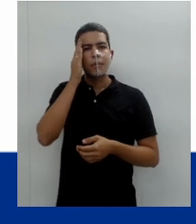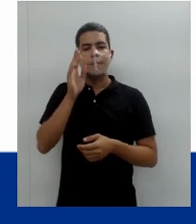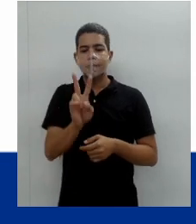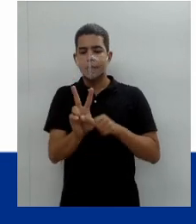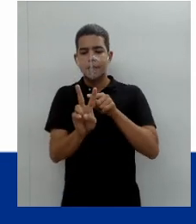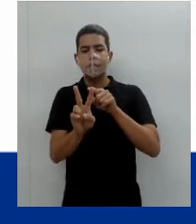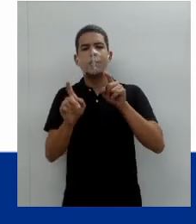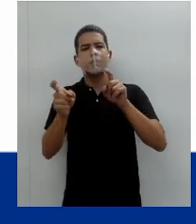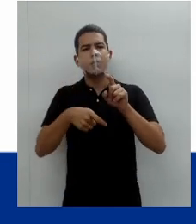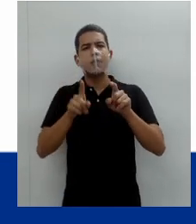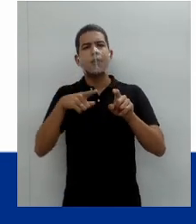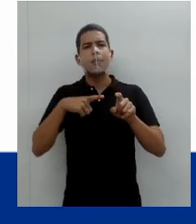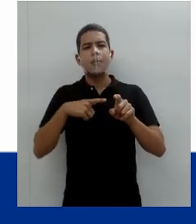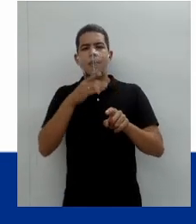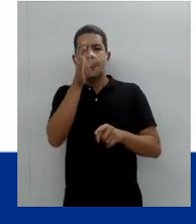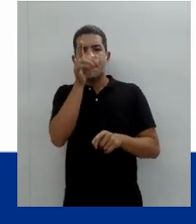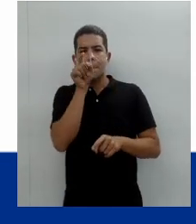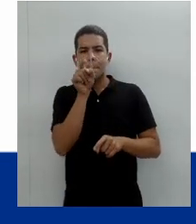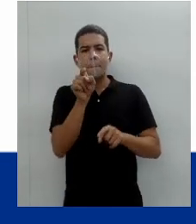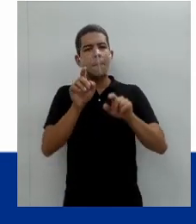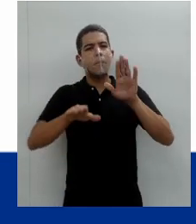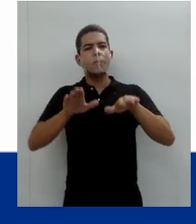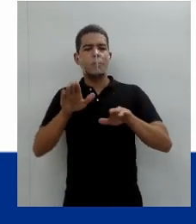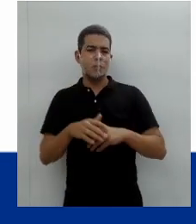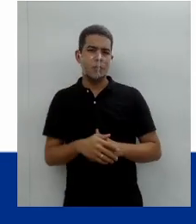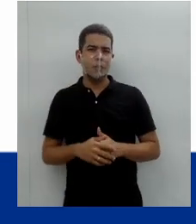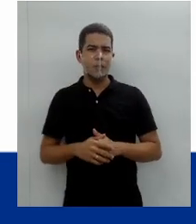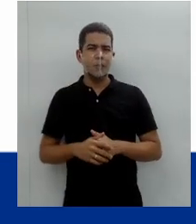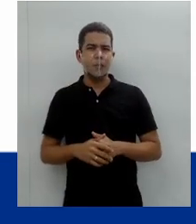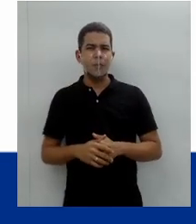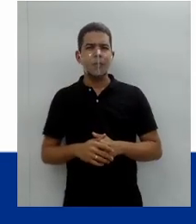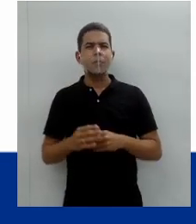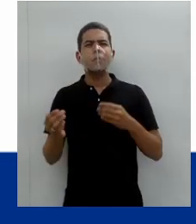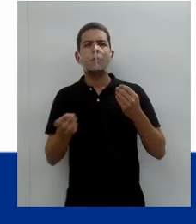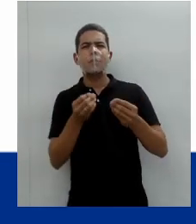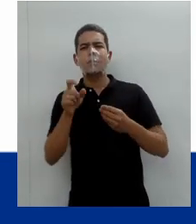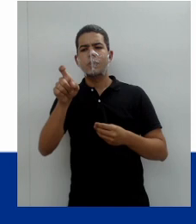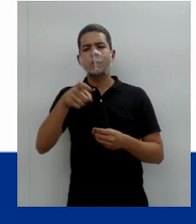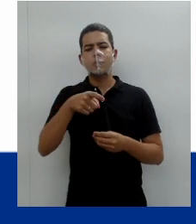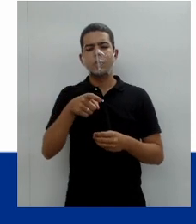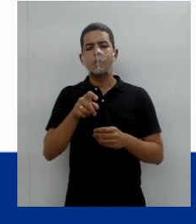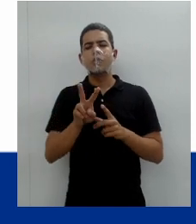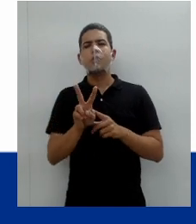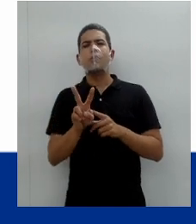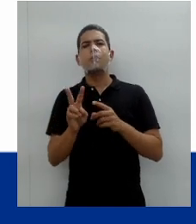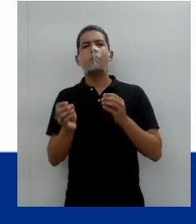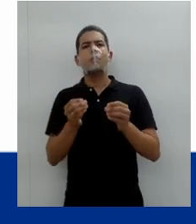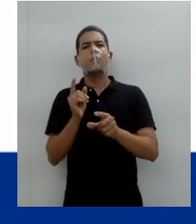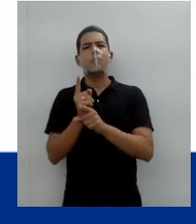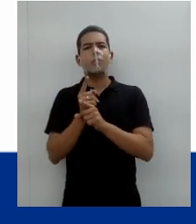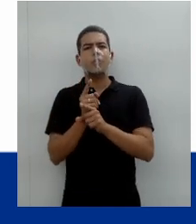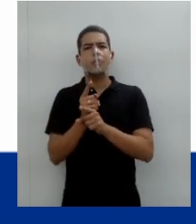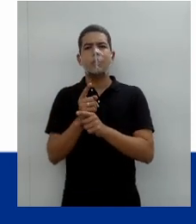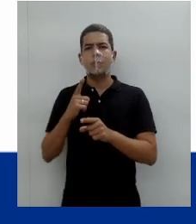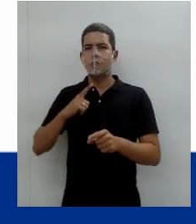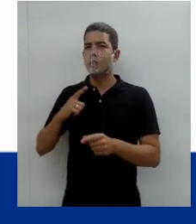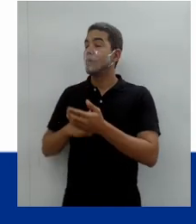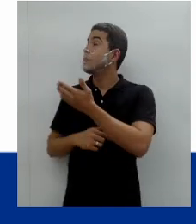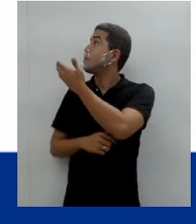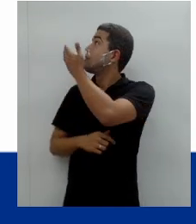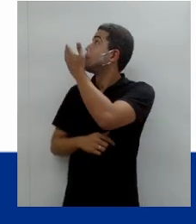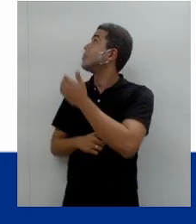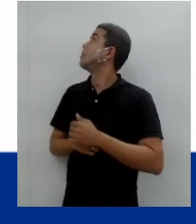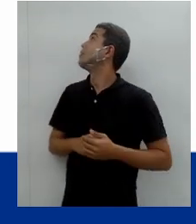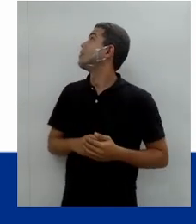é ponto médio. E para encontrar esse x do vértice, eu coloquei aqui para você a equaçãozinha, já que não dá tempo de mostrar